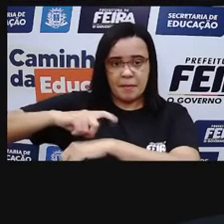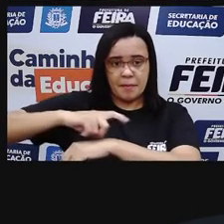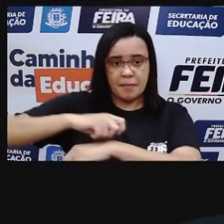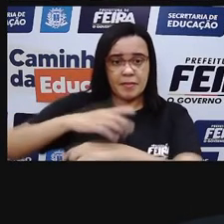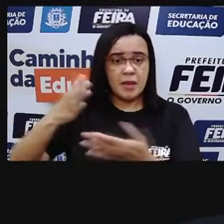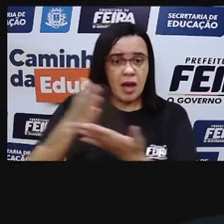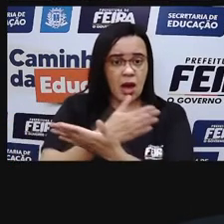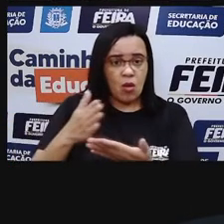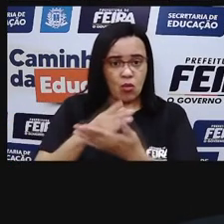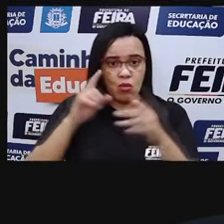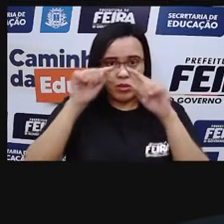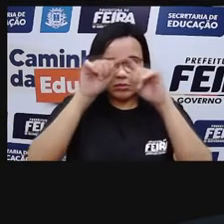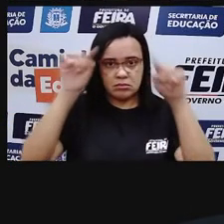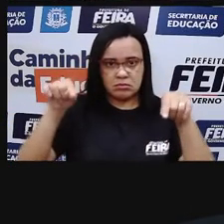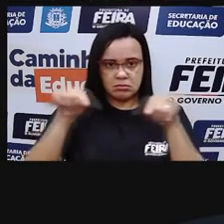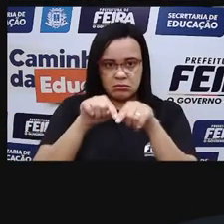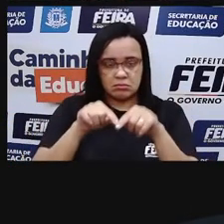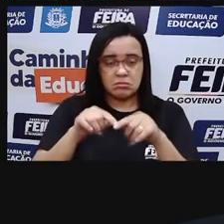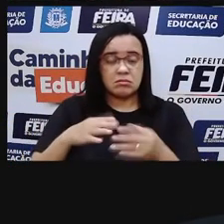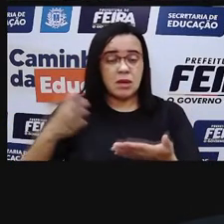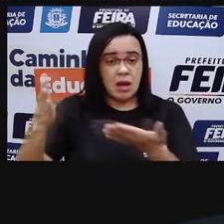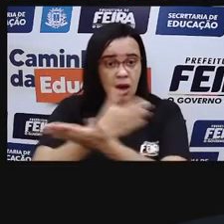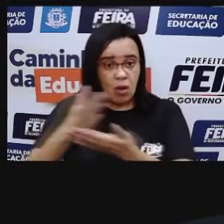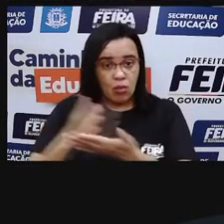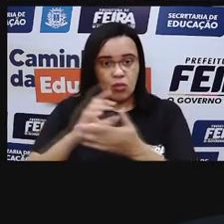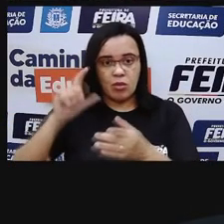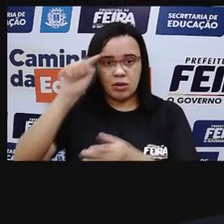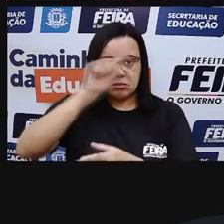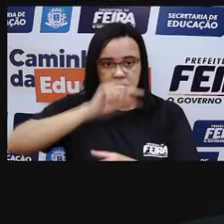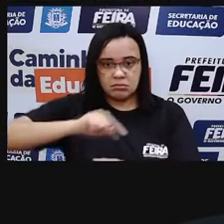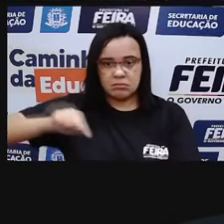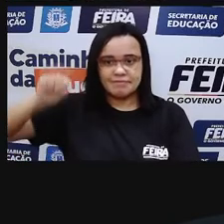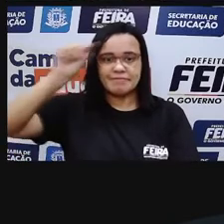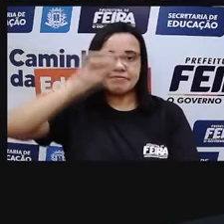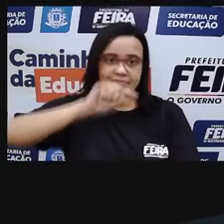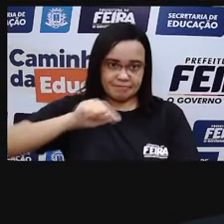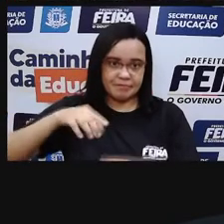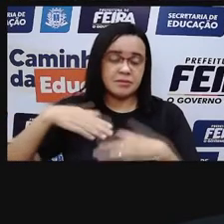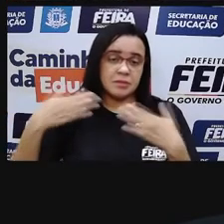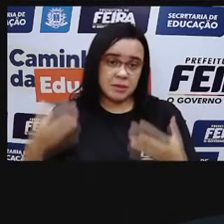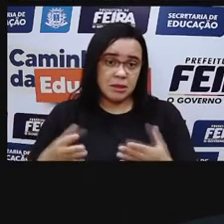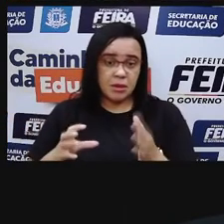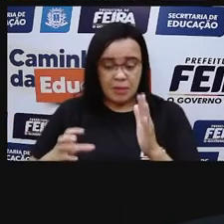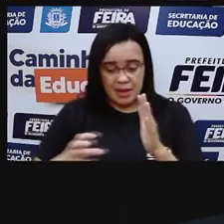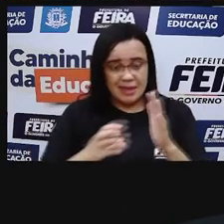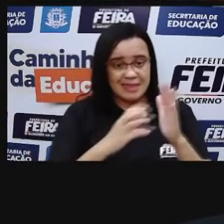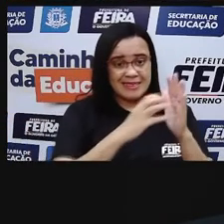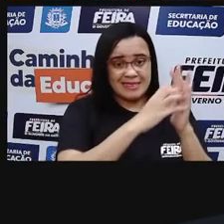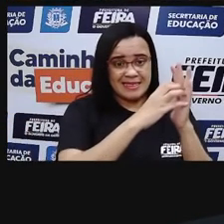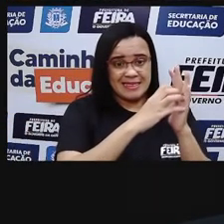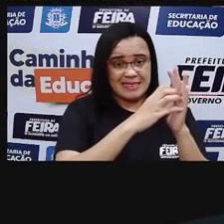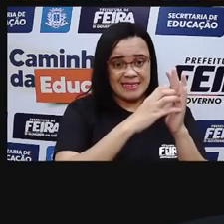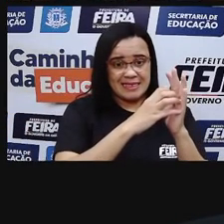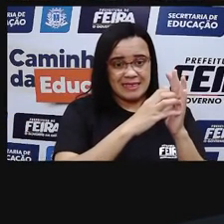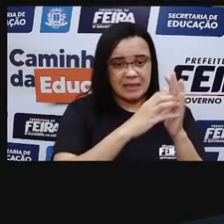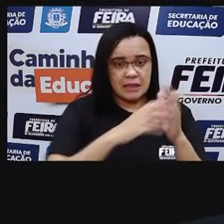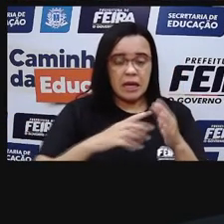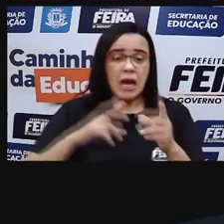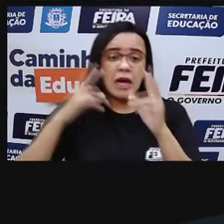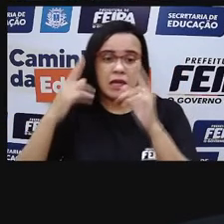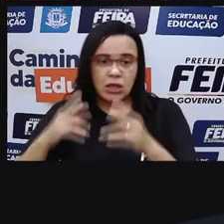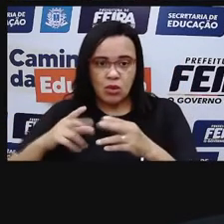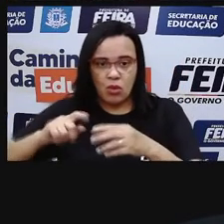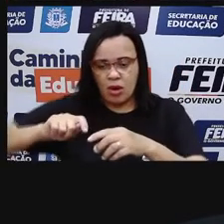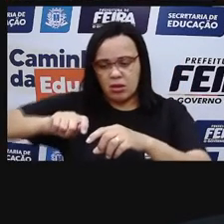bactéria que vai ter um antígeno circular. Eita! Então, para encaixar como uma chave e uma fechadura, vamos pensar